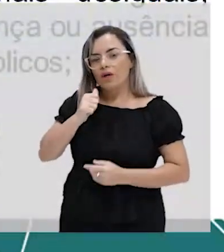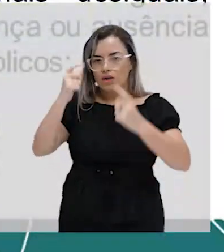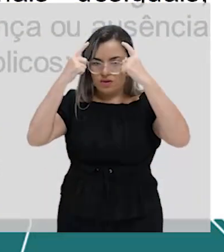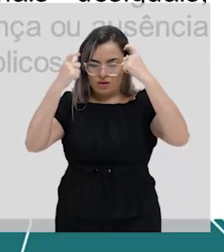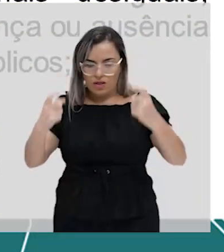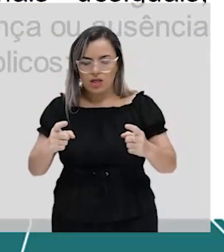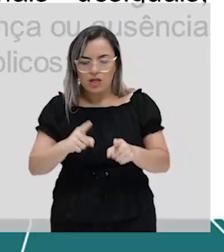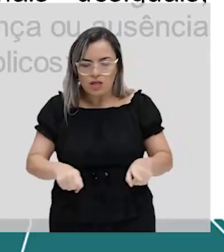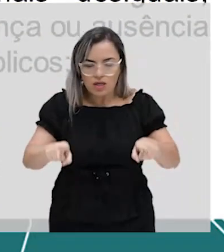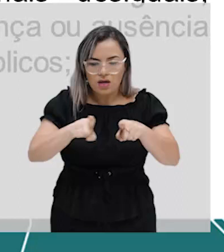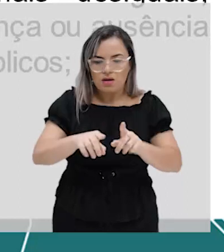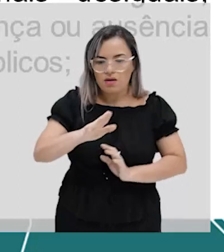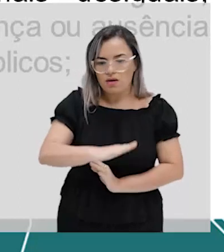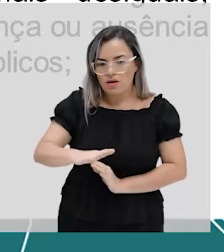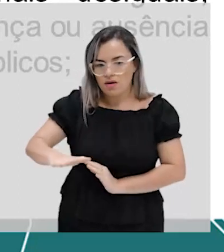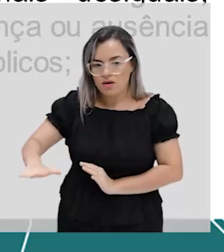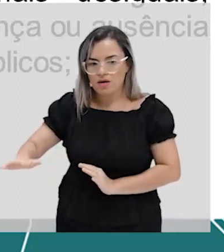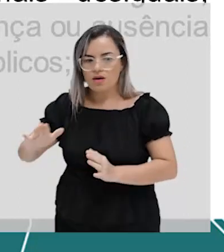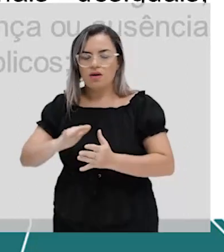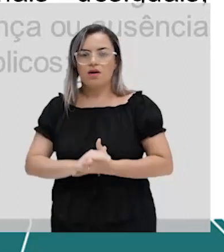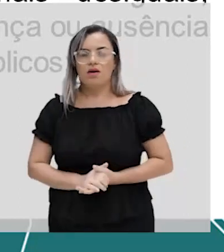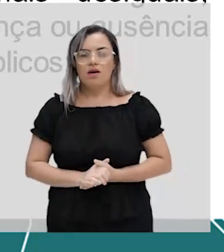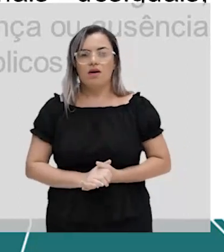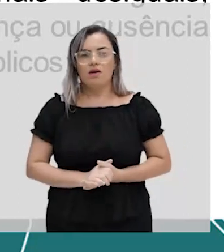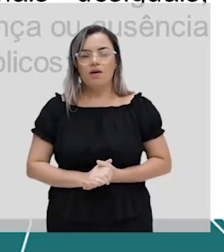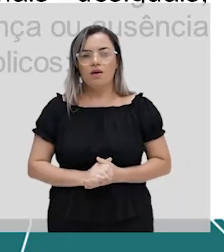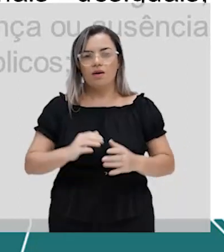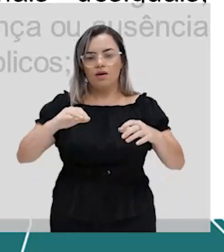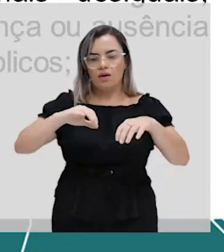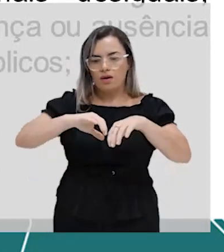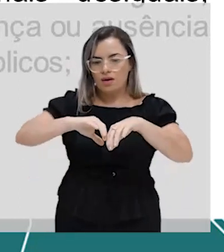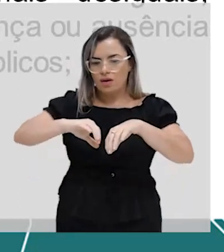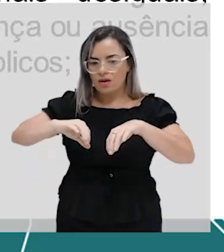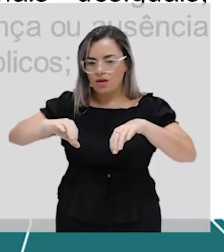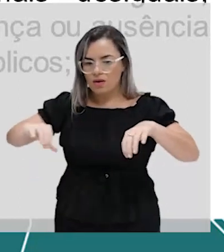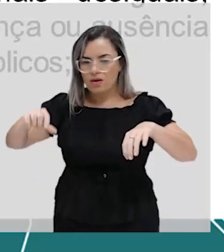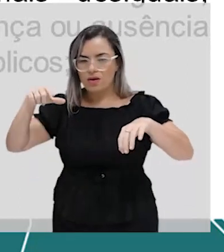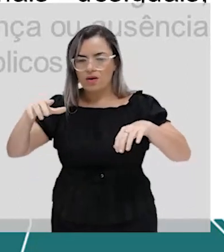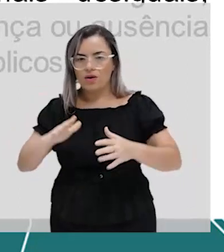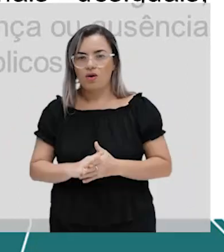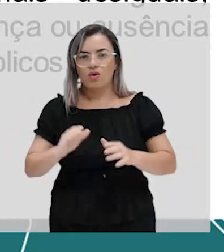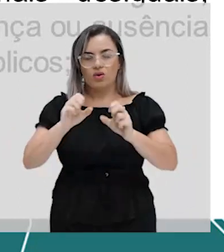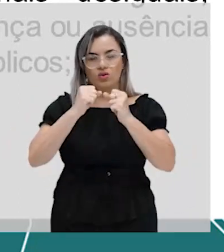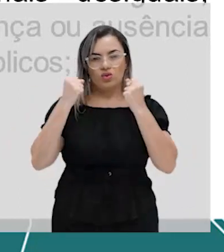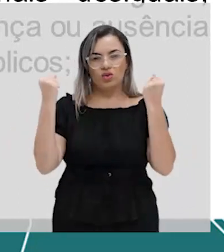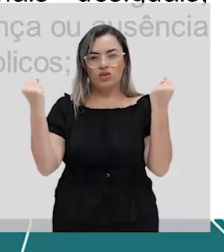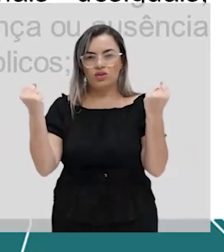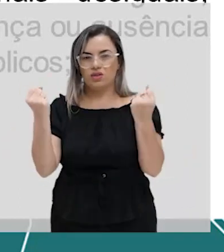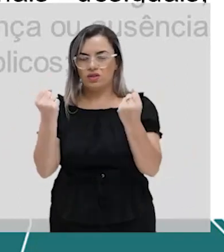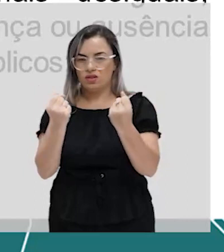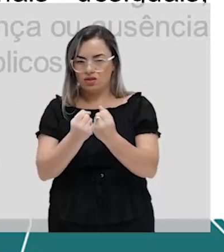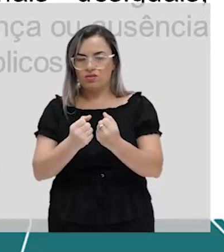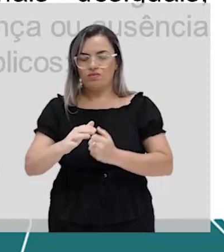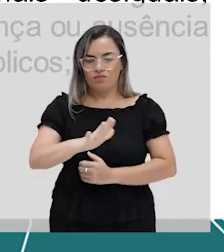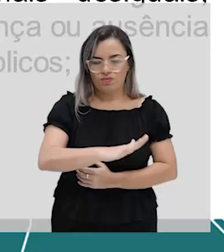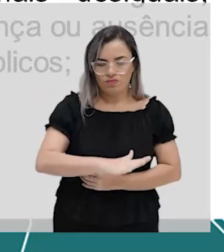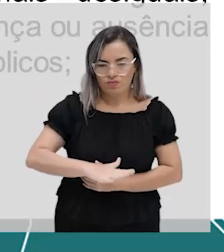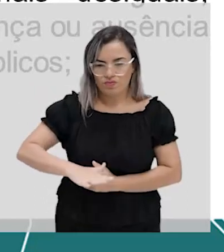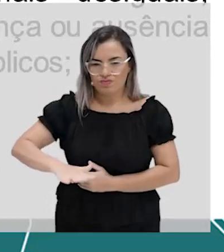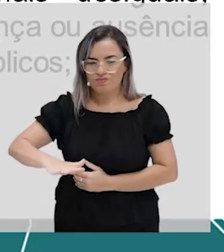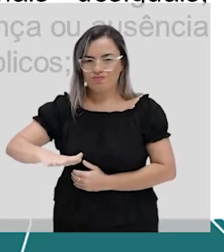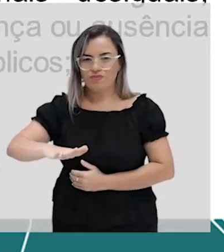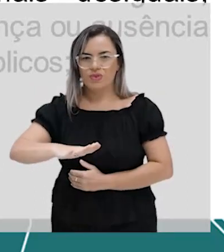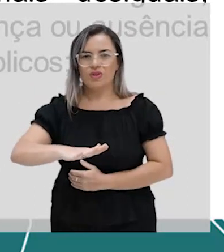A exclusão social, ela é elemento central, tá? Para a evolução